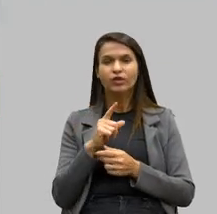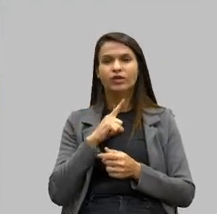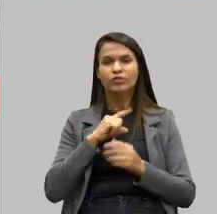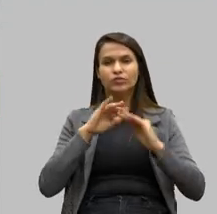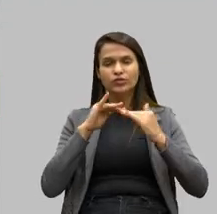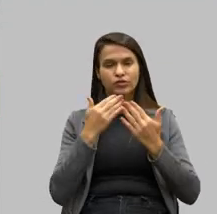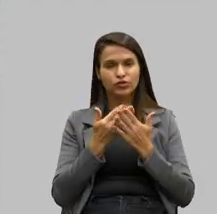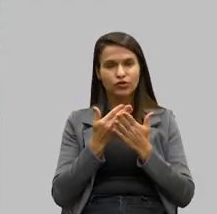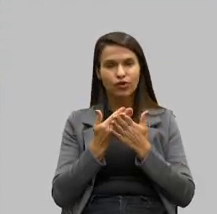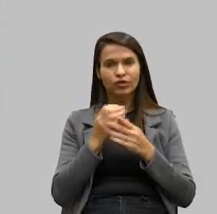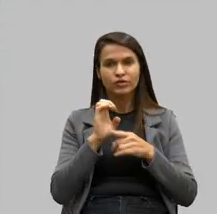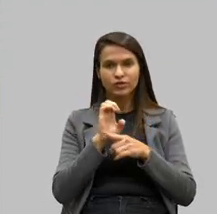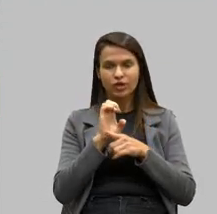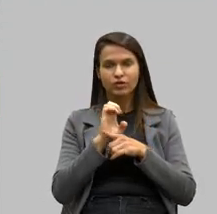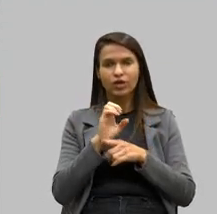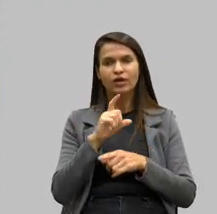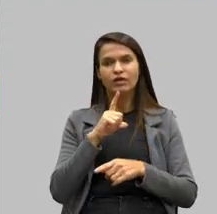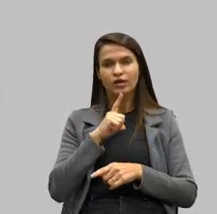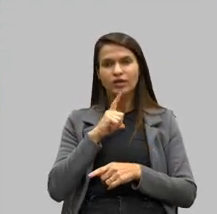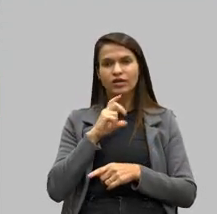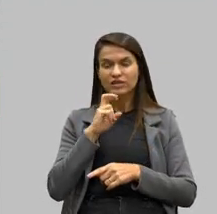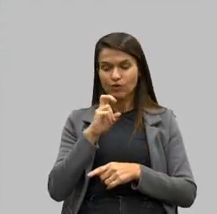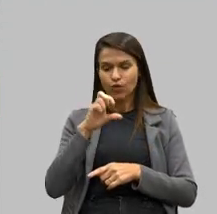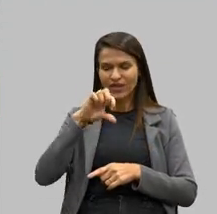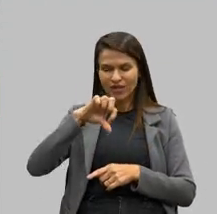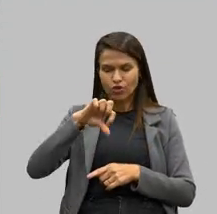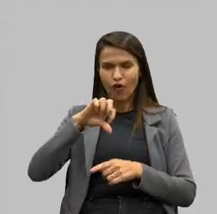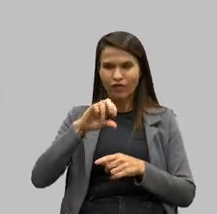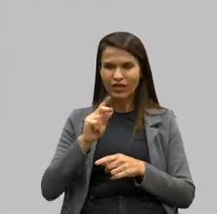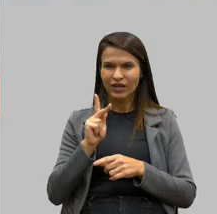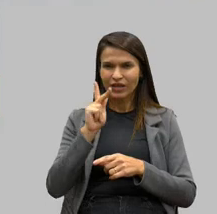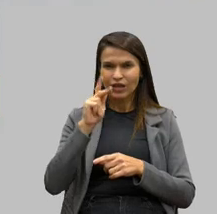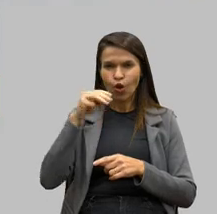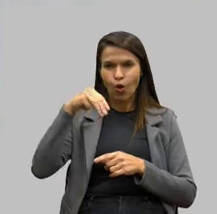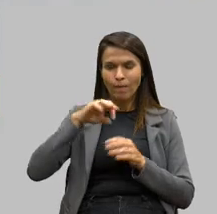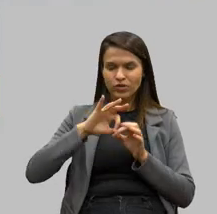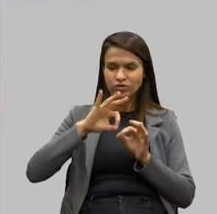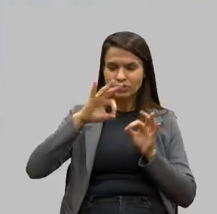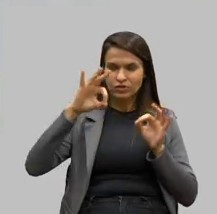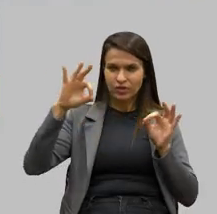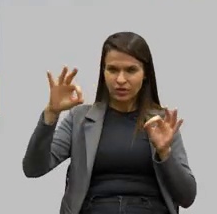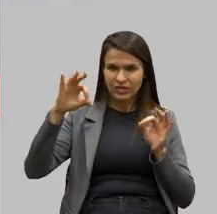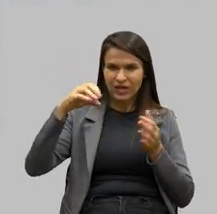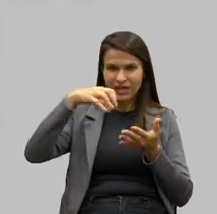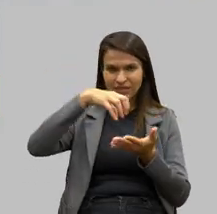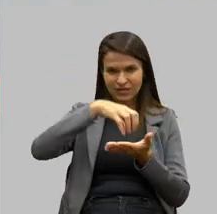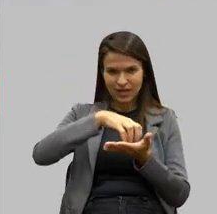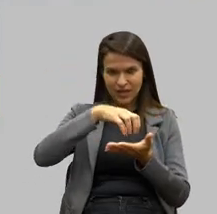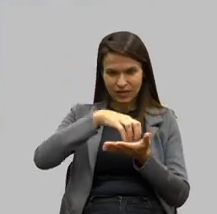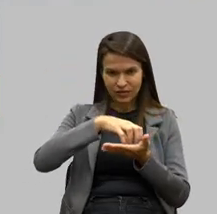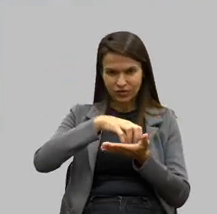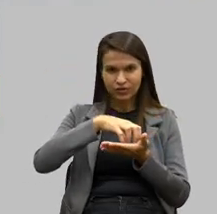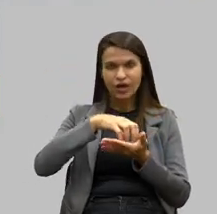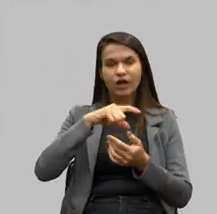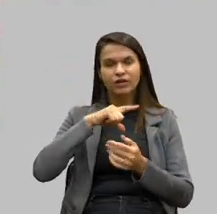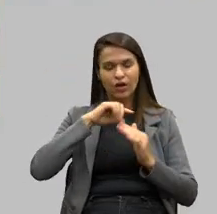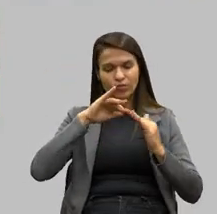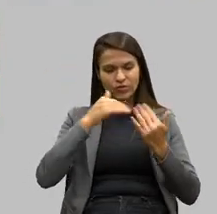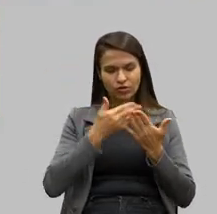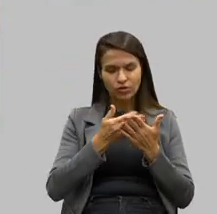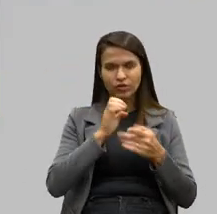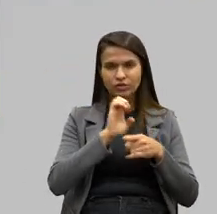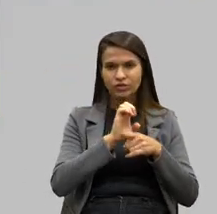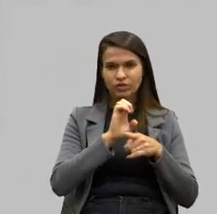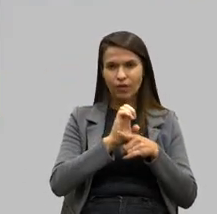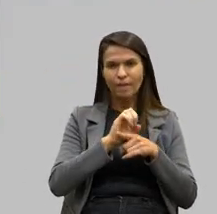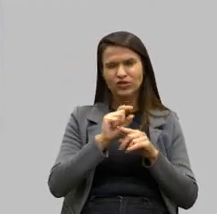estadual em um distrito que é a 59 quilômetros da sede. chama Alto Santa Helena. Tem uma escola estadual, mas só de